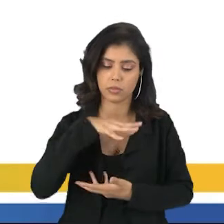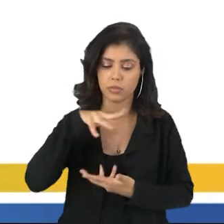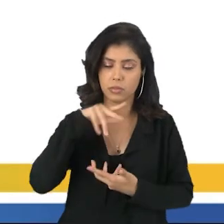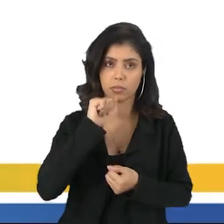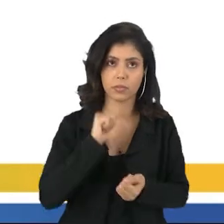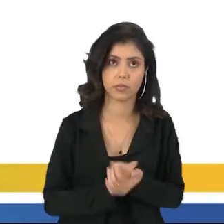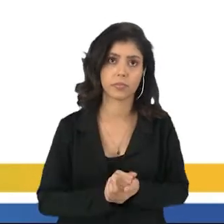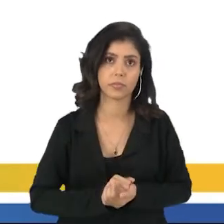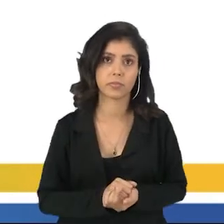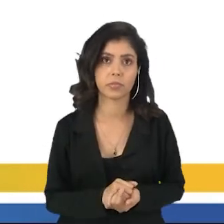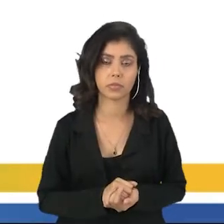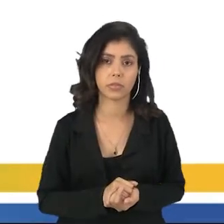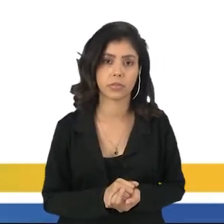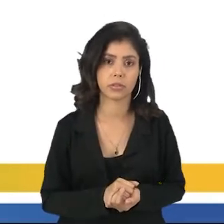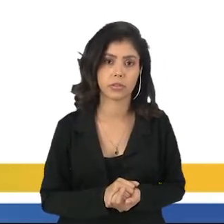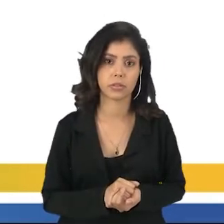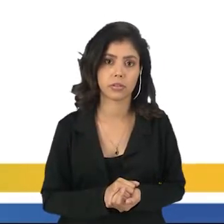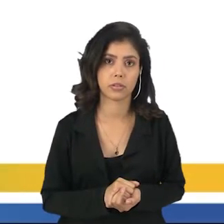aí,